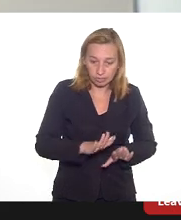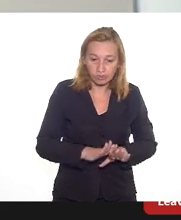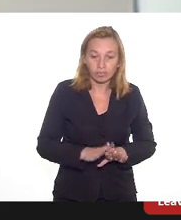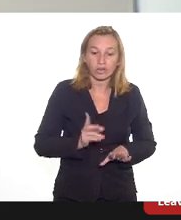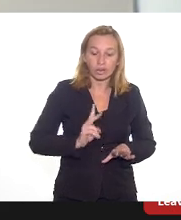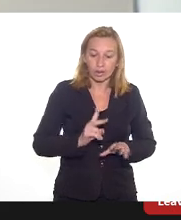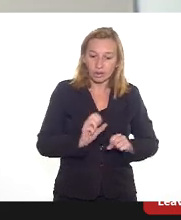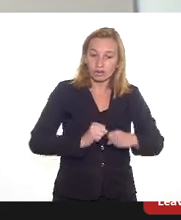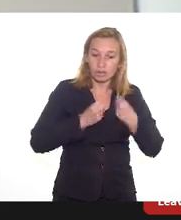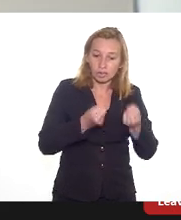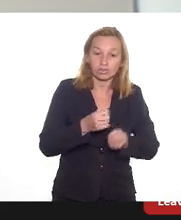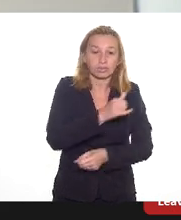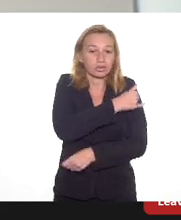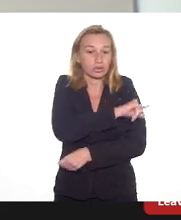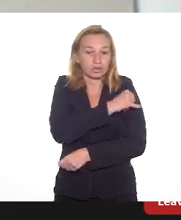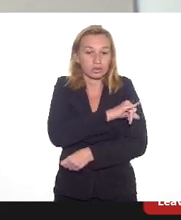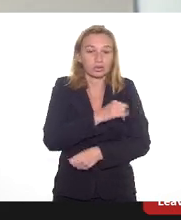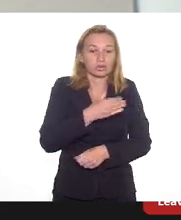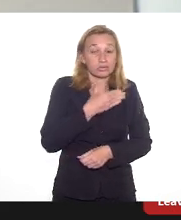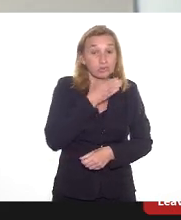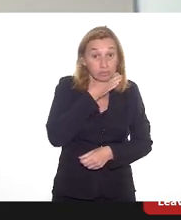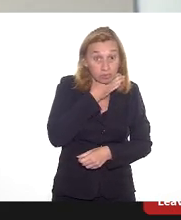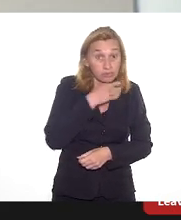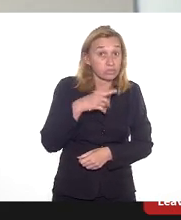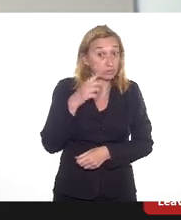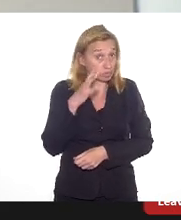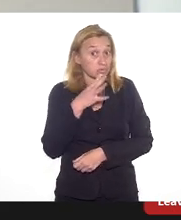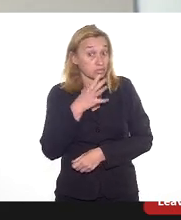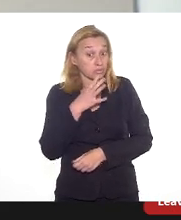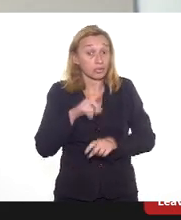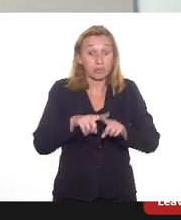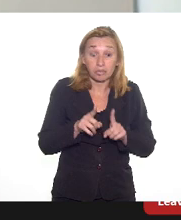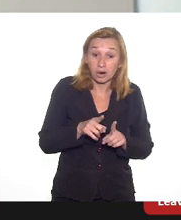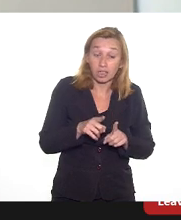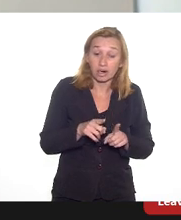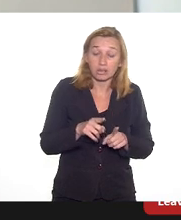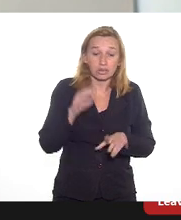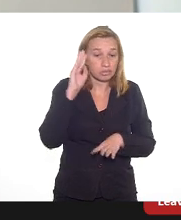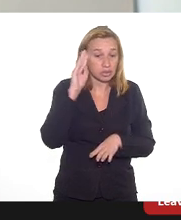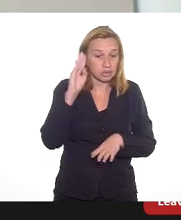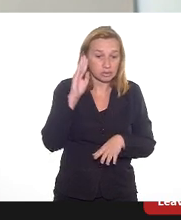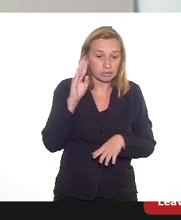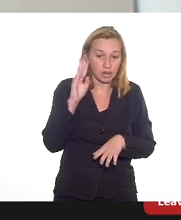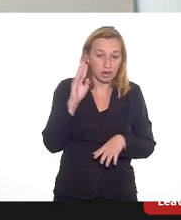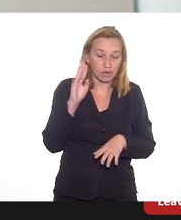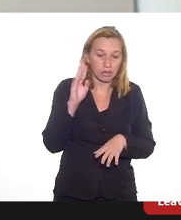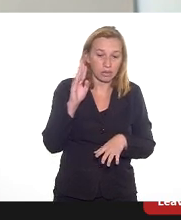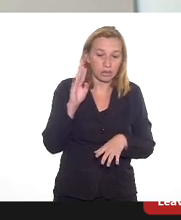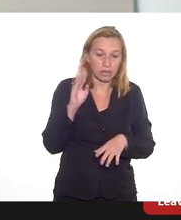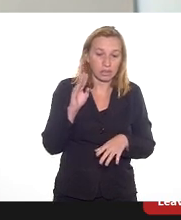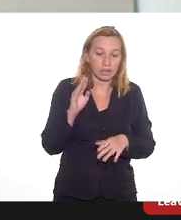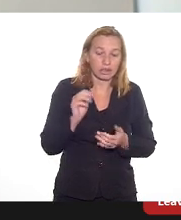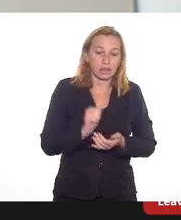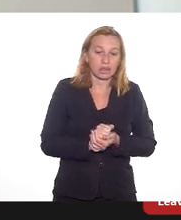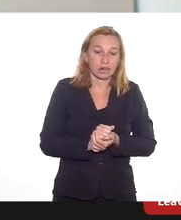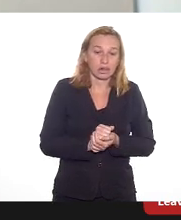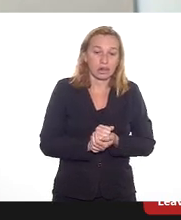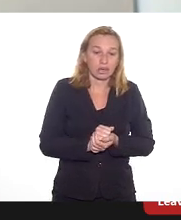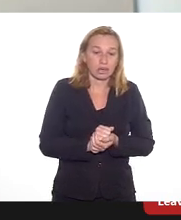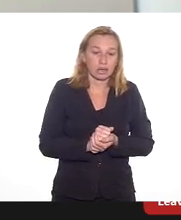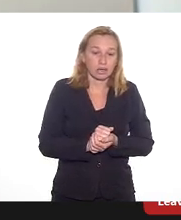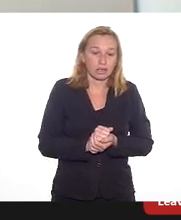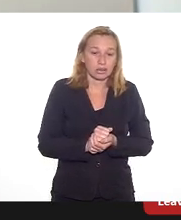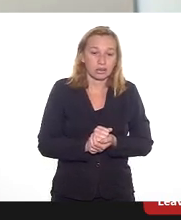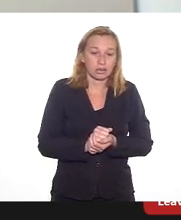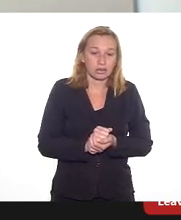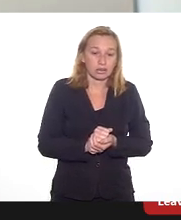O Rio de Janeiro tem uma situação crítica, a gente reconhece, mas o enfrentamento dessa situação crítica não pode se dar só nas costas